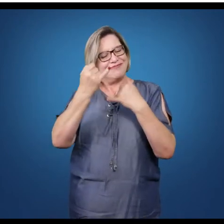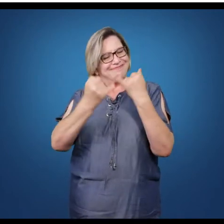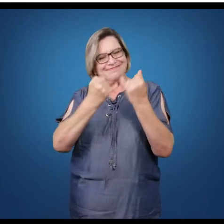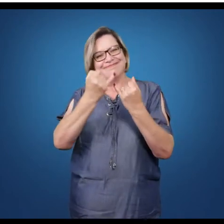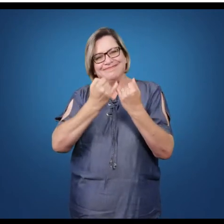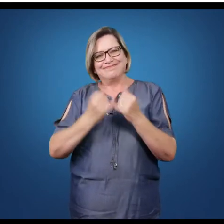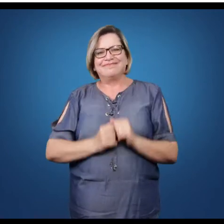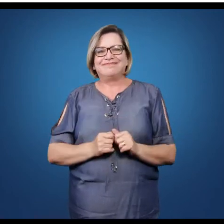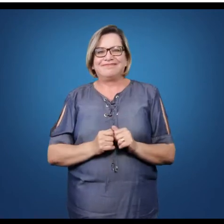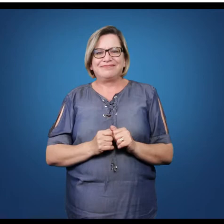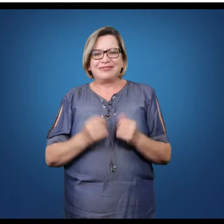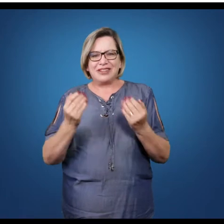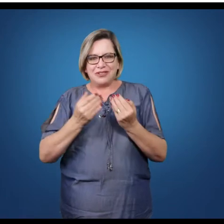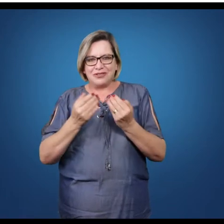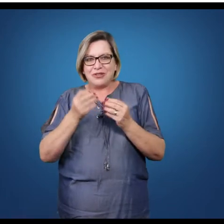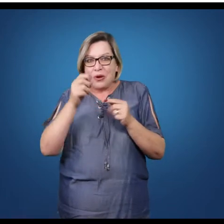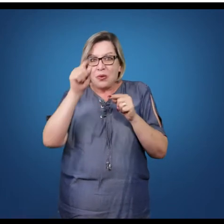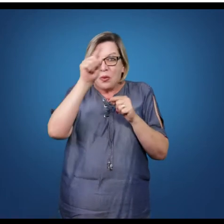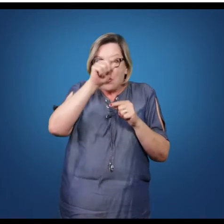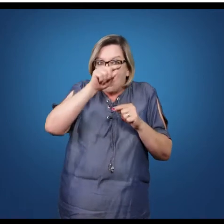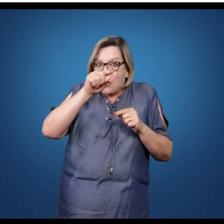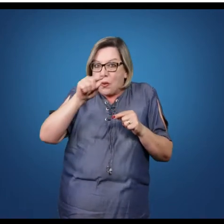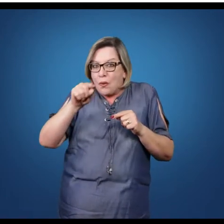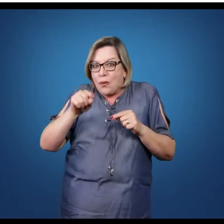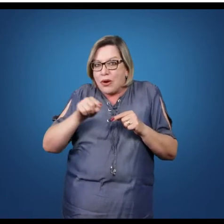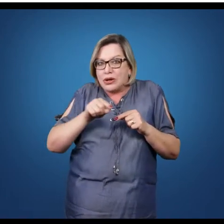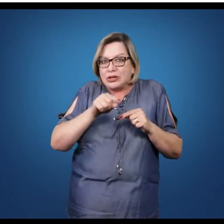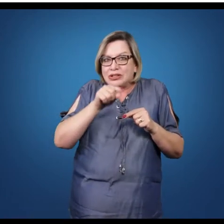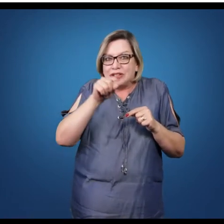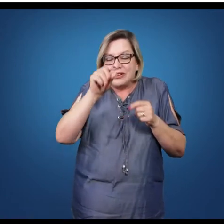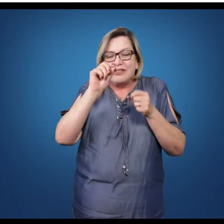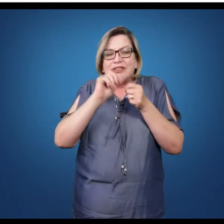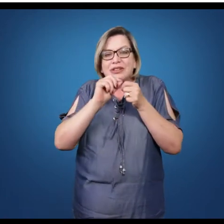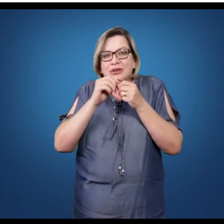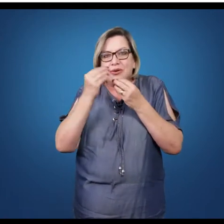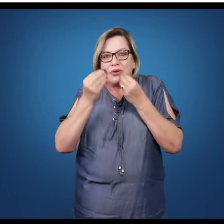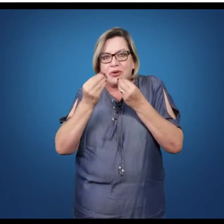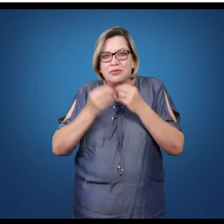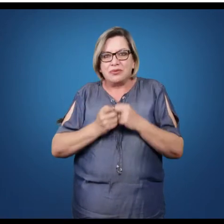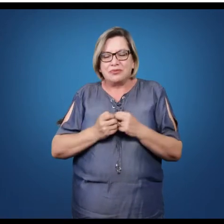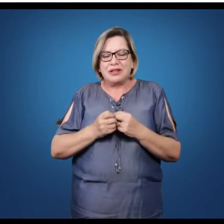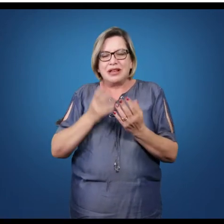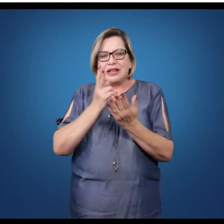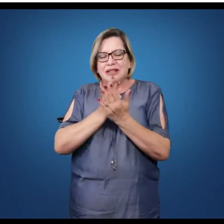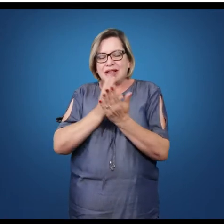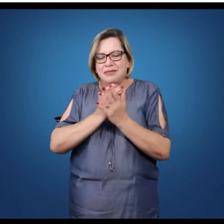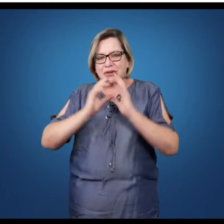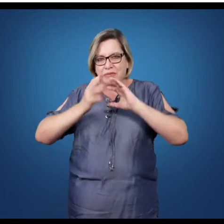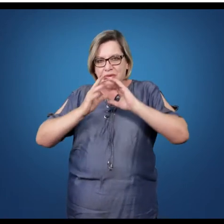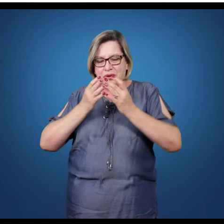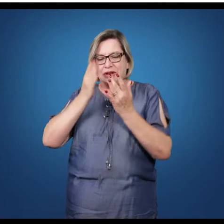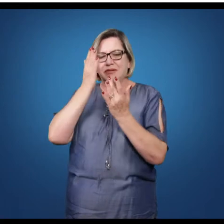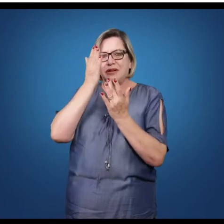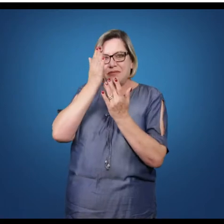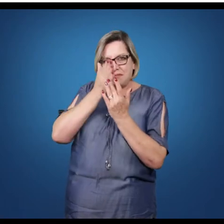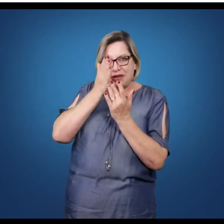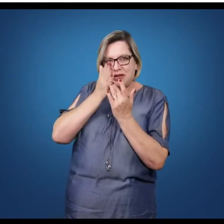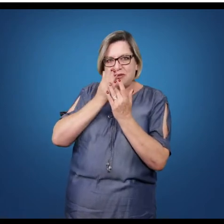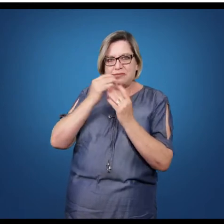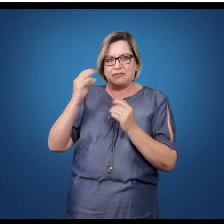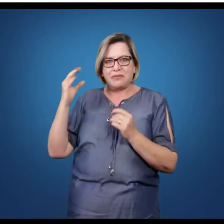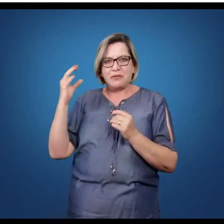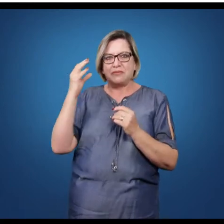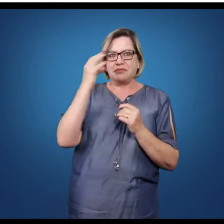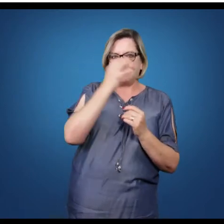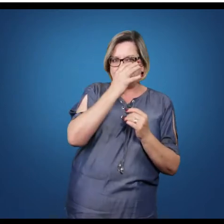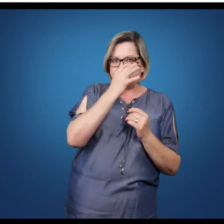Mas então, esse 8, ele vai ser executado da seguinte forma. A bola sempre sai do meio, o aluno do meio vai passar a